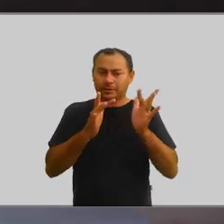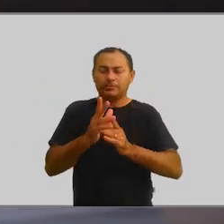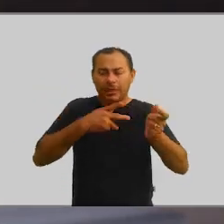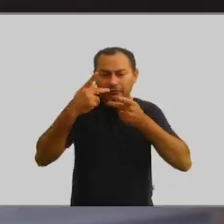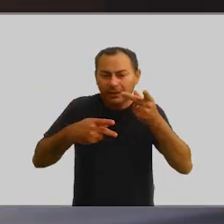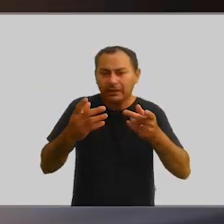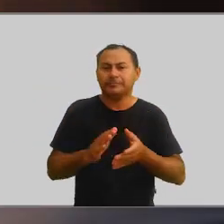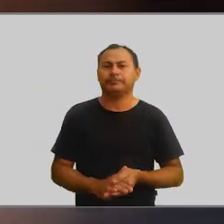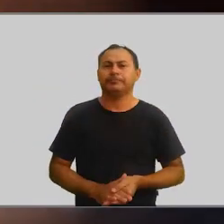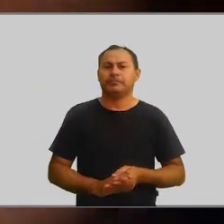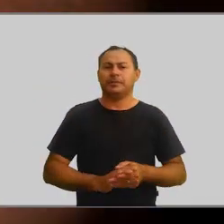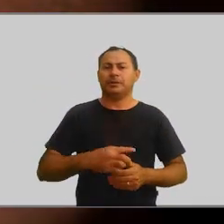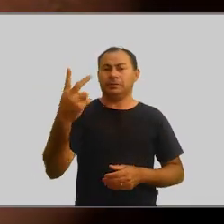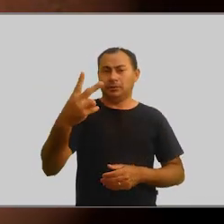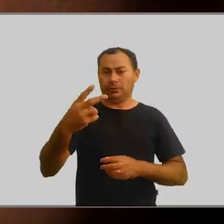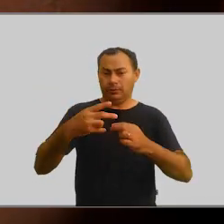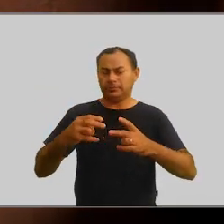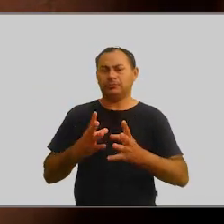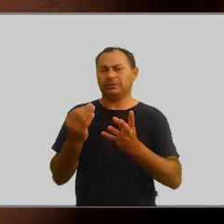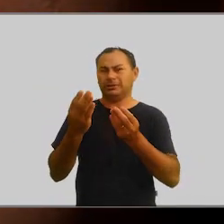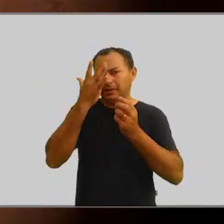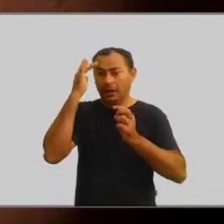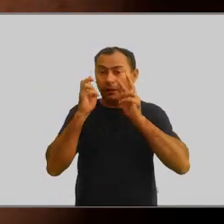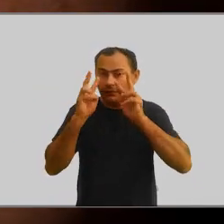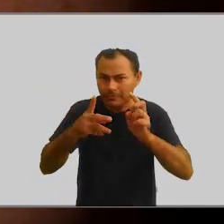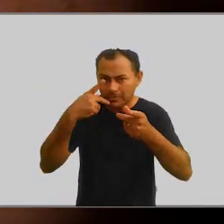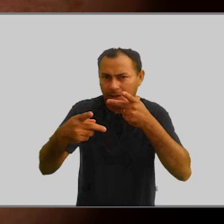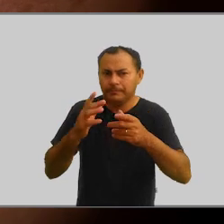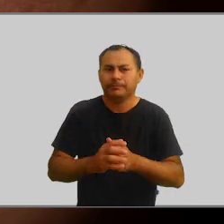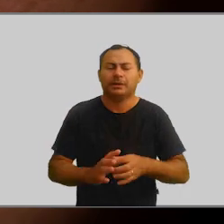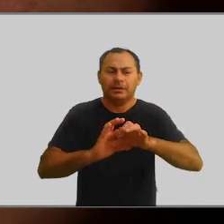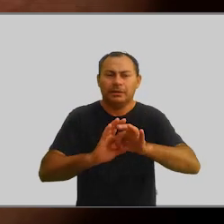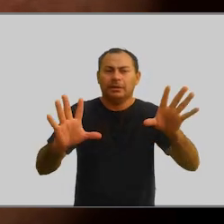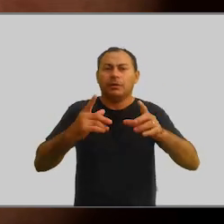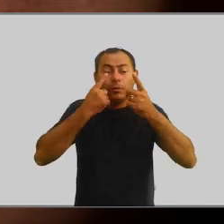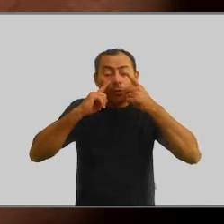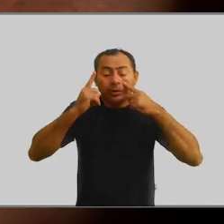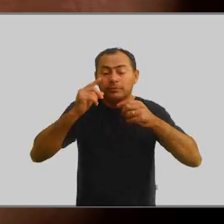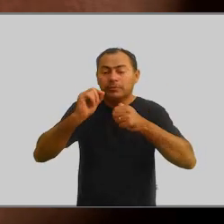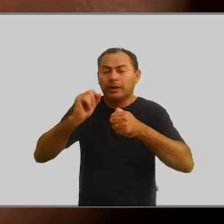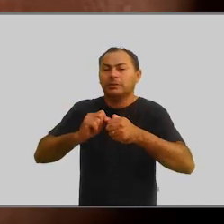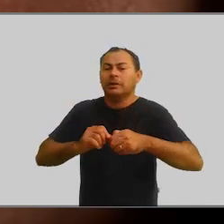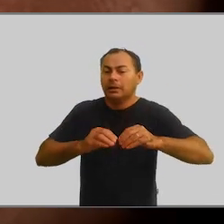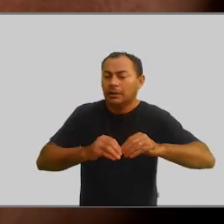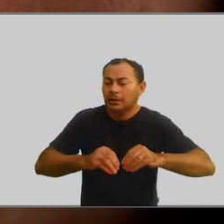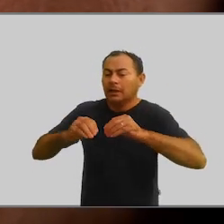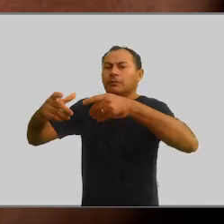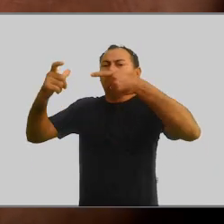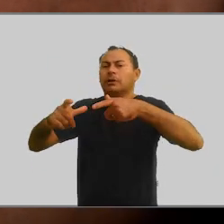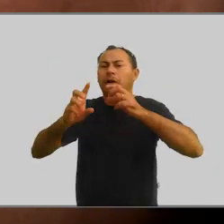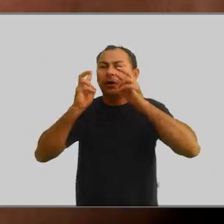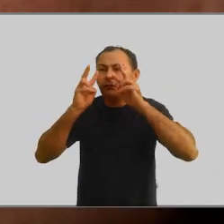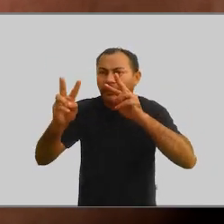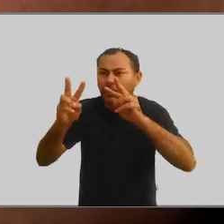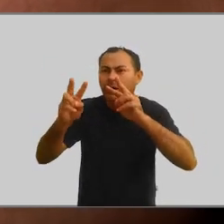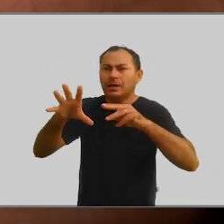quis dizer. O segundo passo, e muitos já ouviram o que eu vou dizer, é permitir que o choro o leve a um lugar onde você